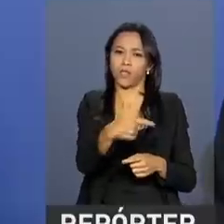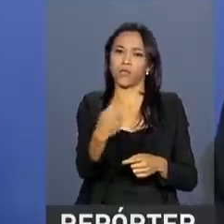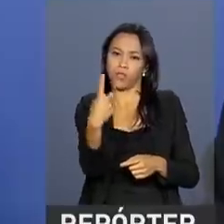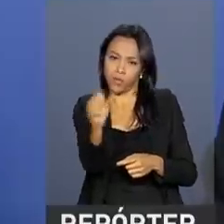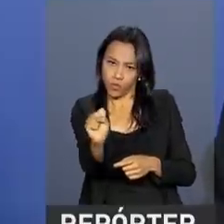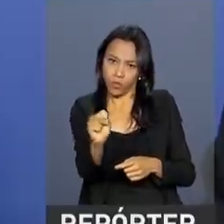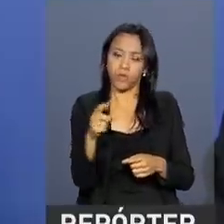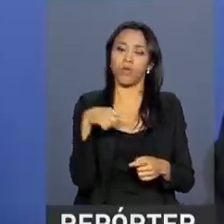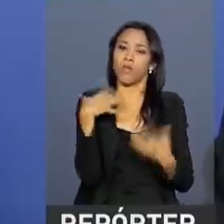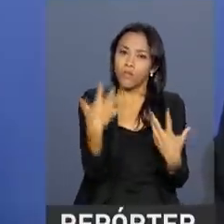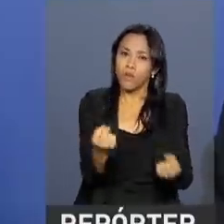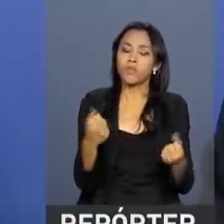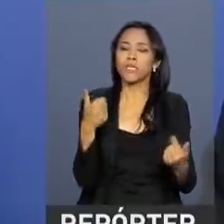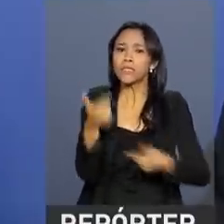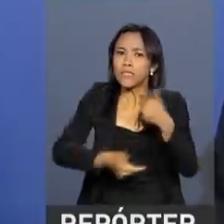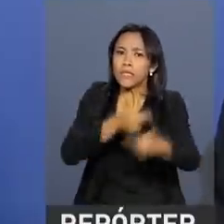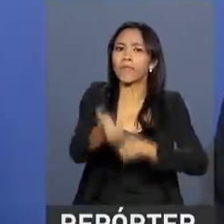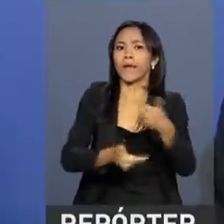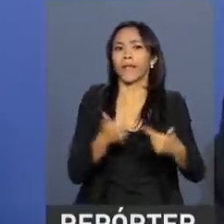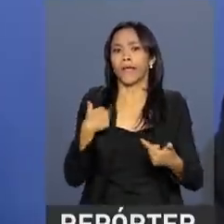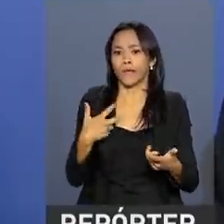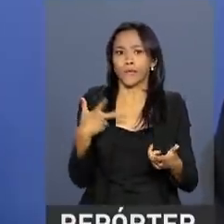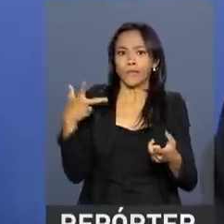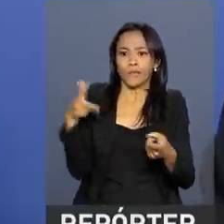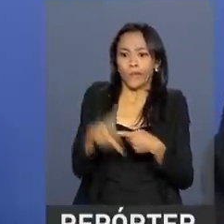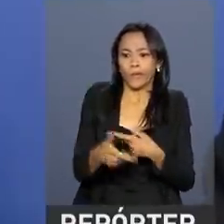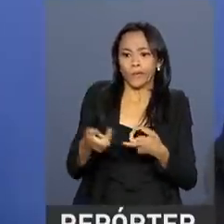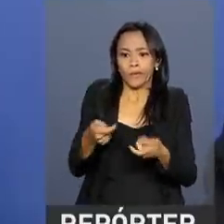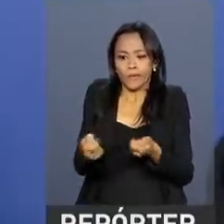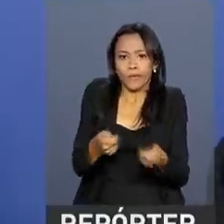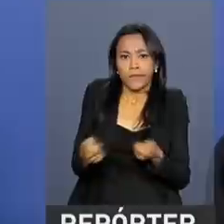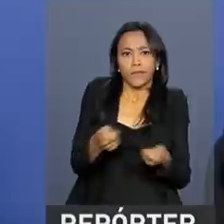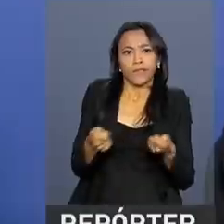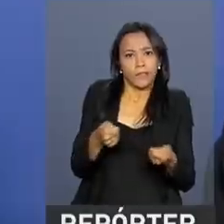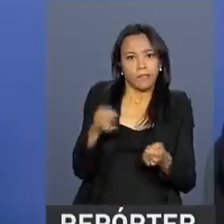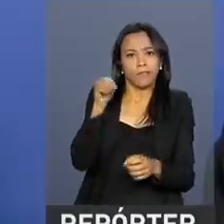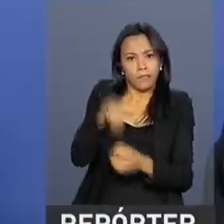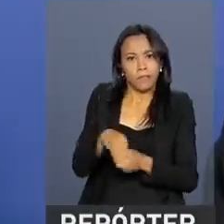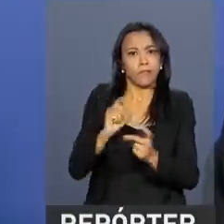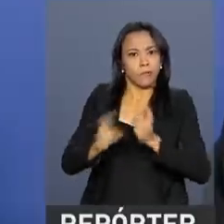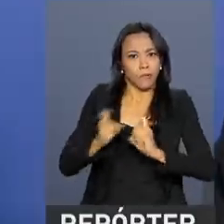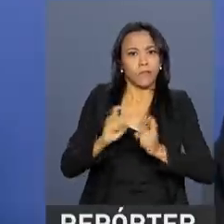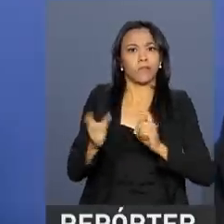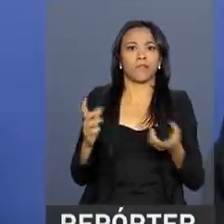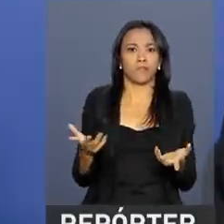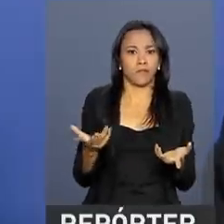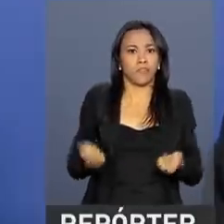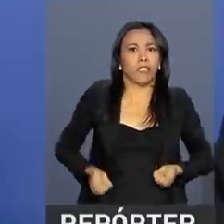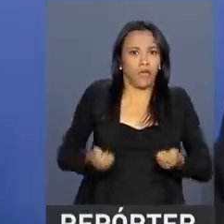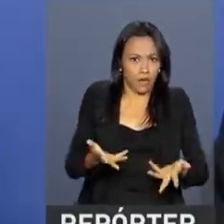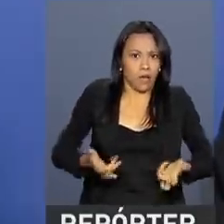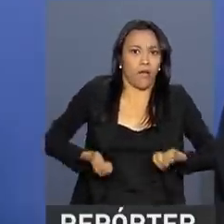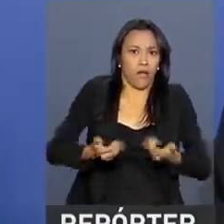vamos ter que trabalhar com restrições muito severas de despesa